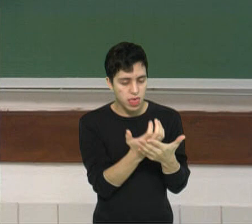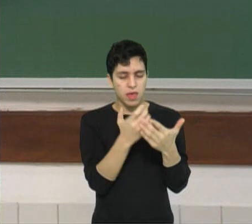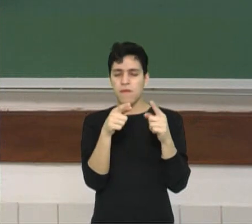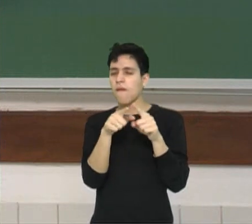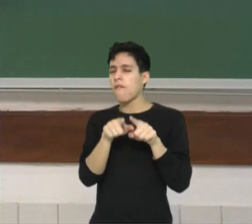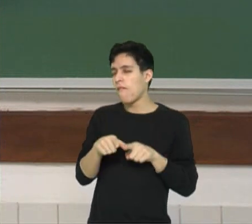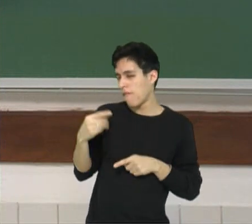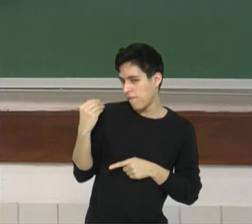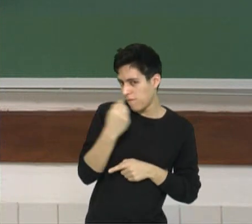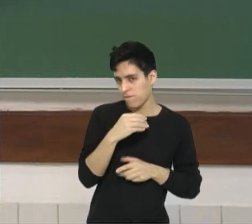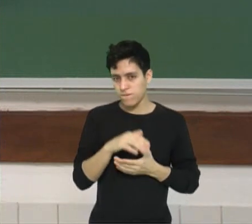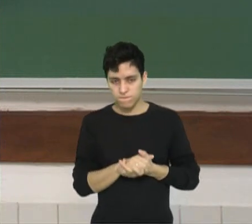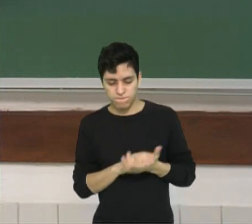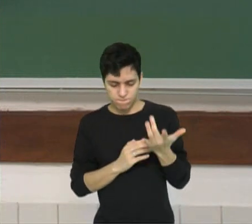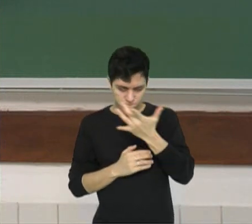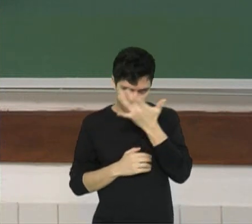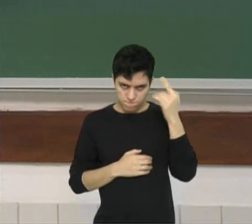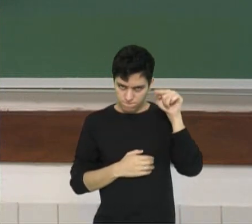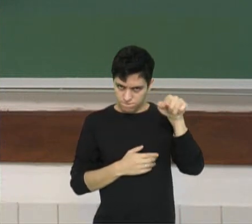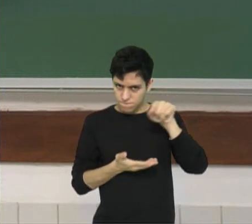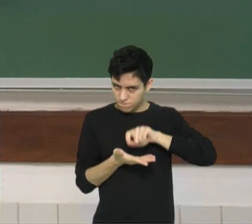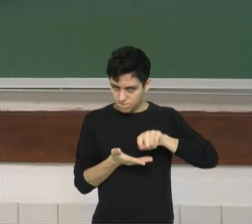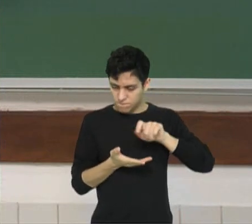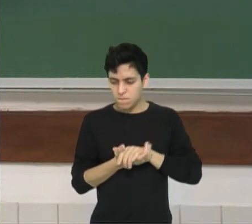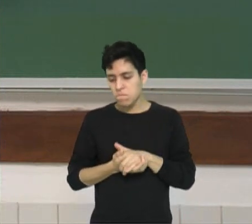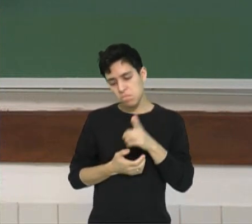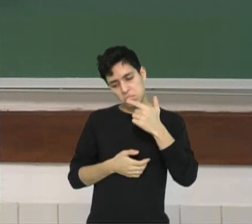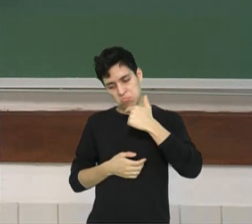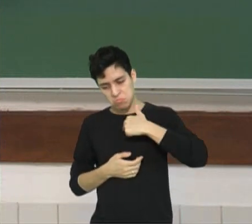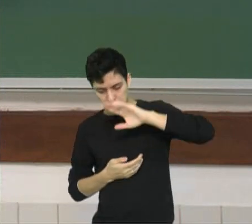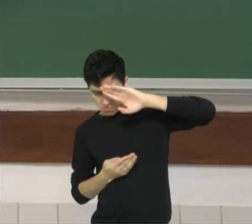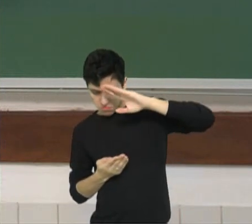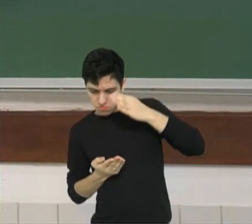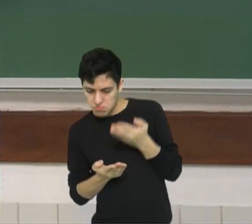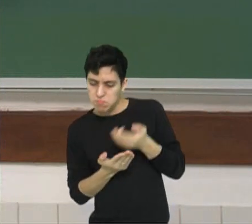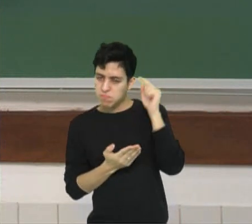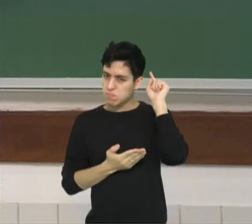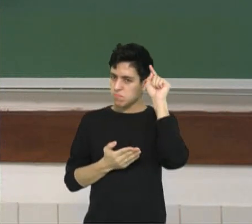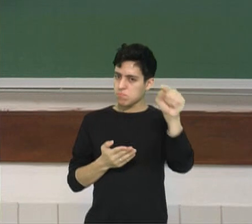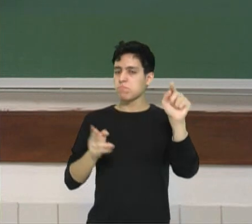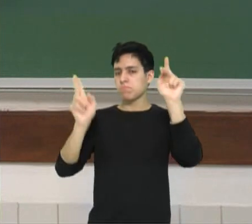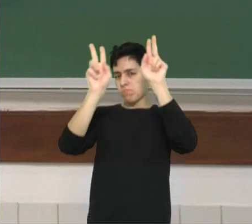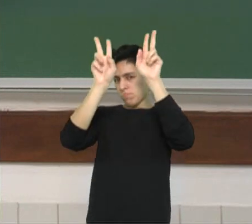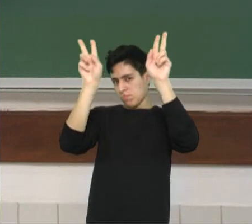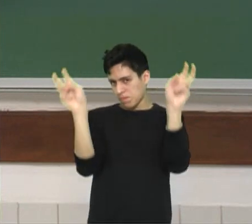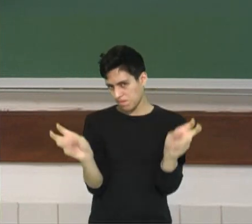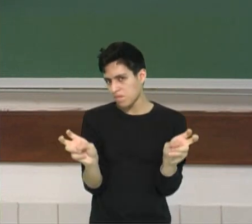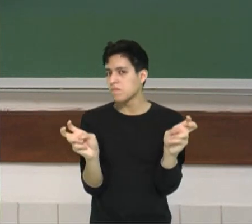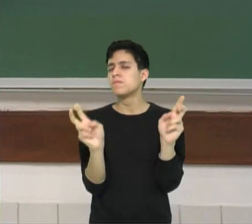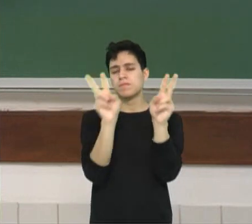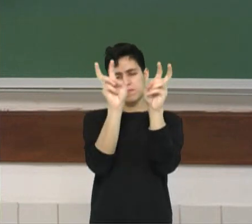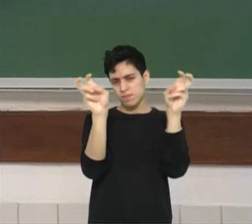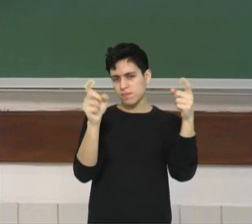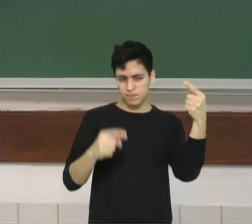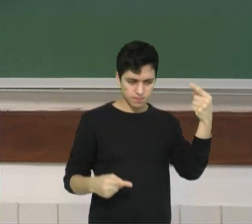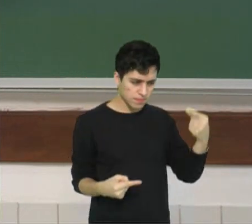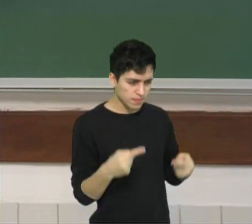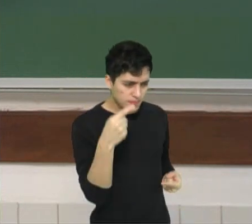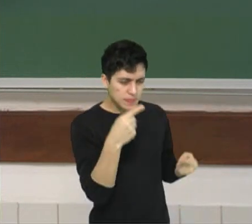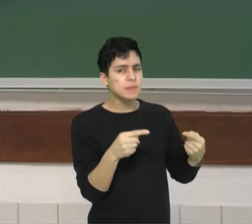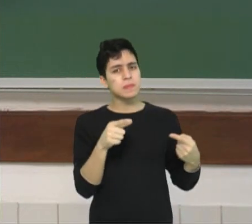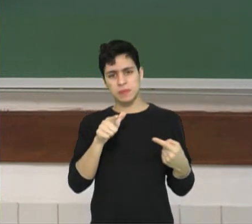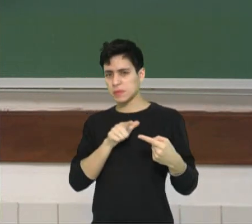sobre o conteúdo ou uma dúvida. E veja os demais materiais que estão disponíveis, que ele está postando para você. Fique atento ao